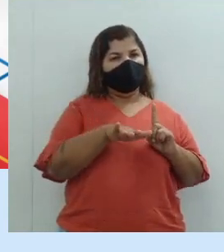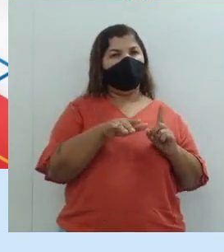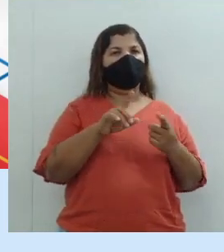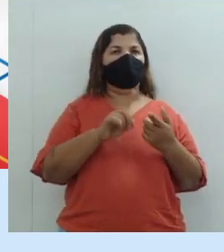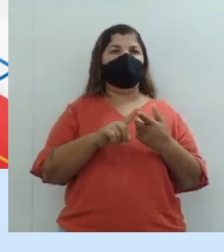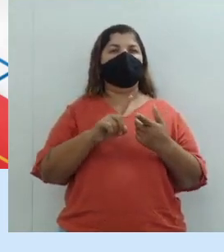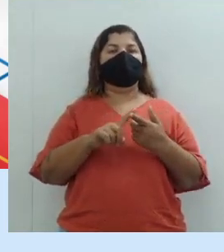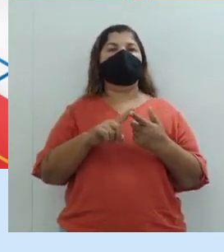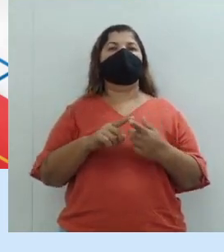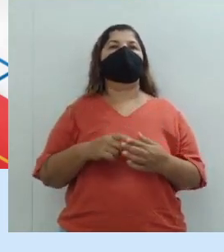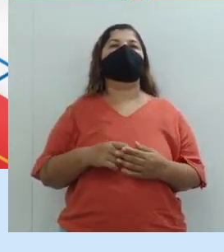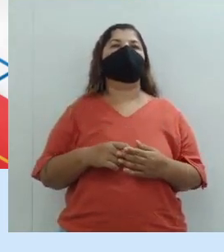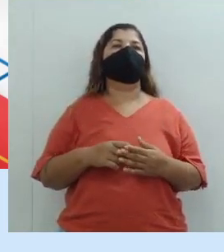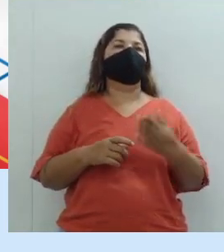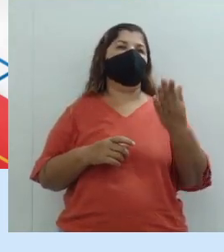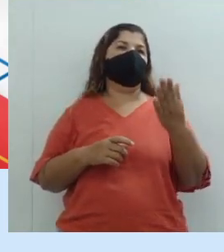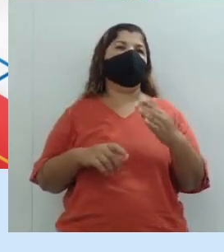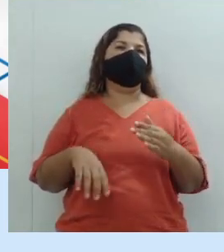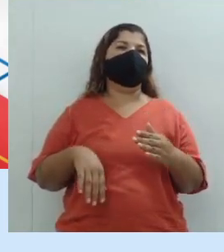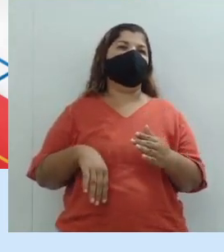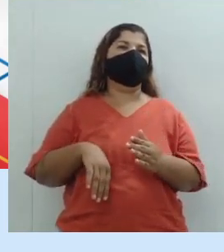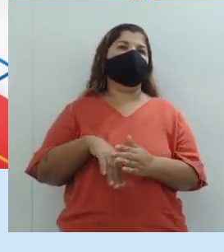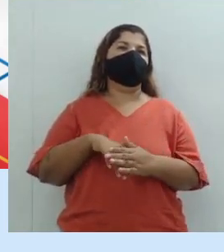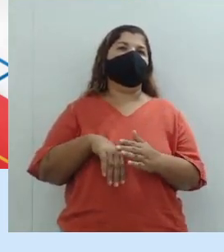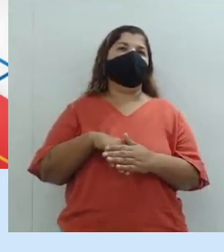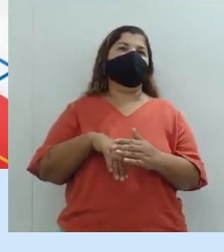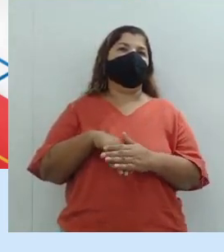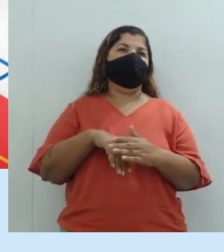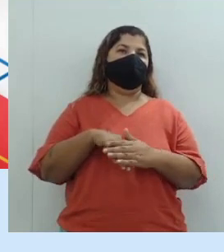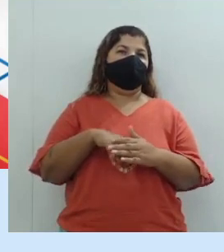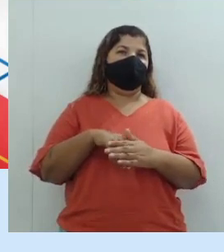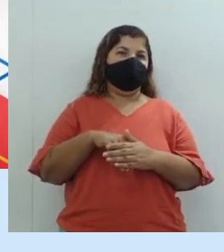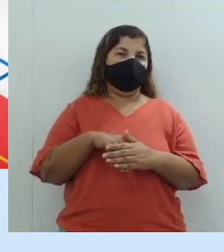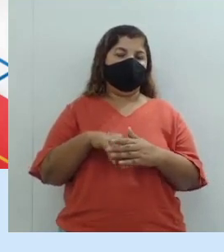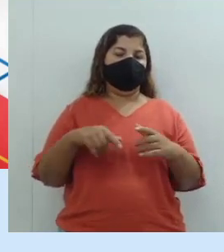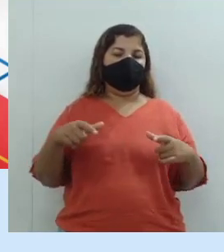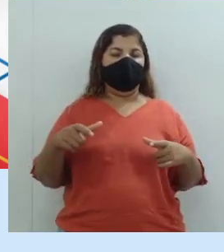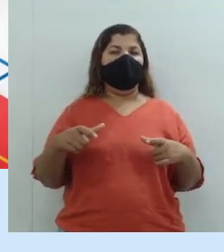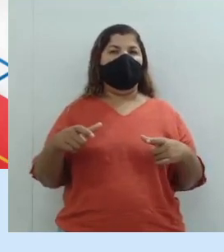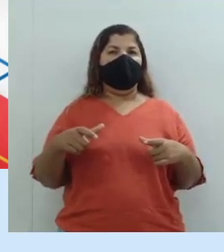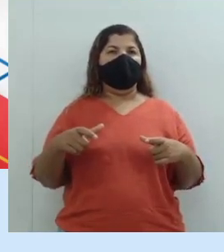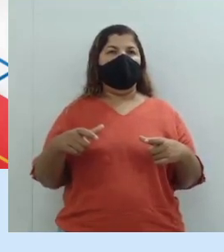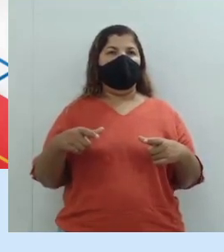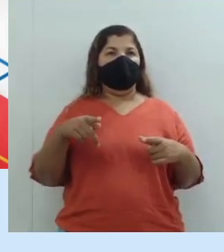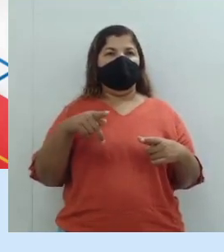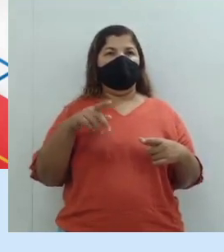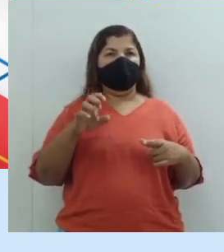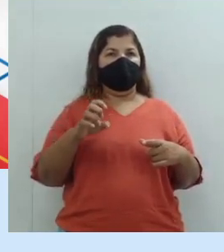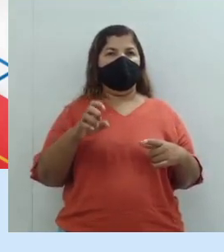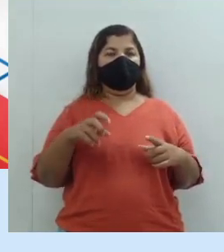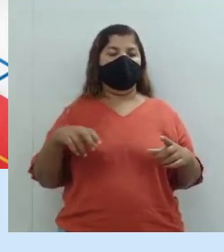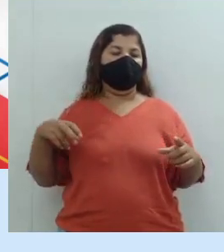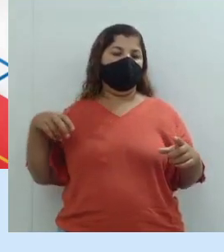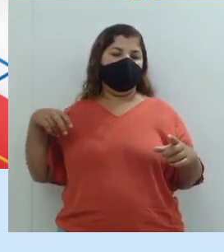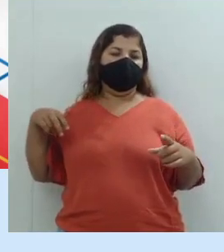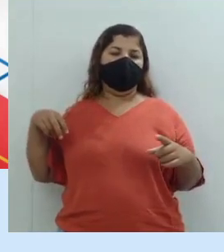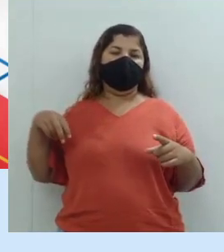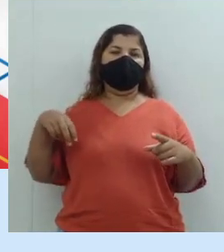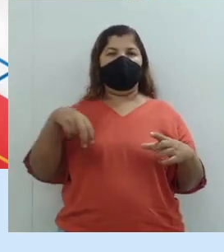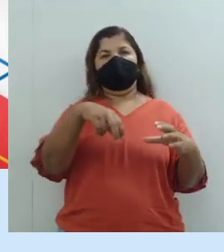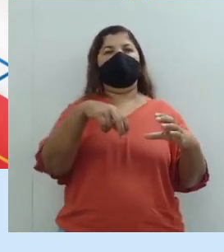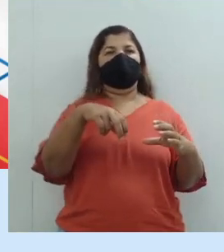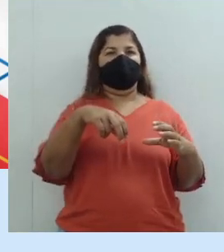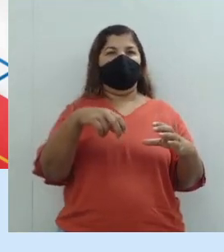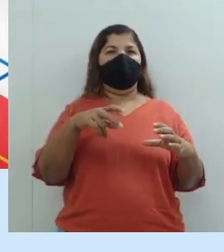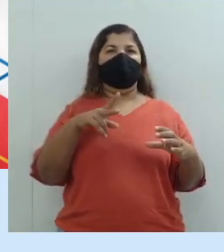O caso do jogador de futebol aí, né? Ao chutarmos uma bola, os nossos pés aplicam uma força sobre ela. A força